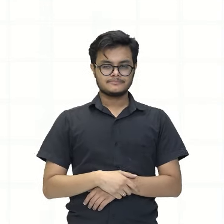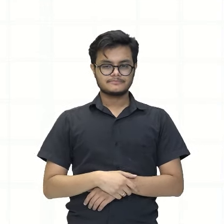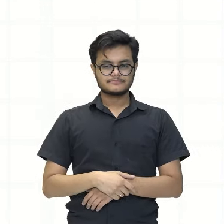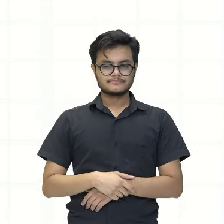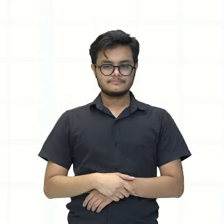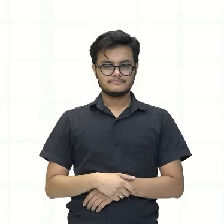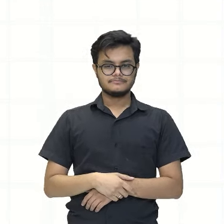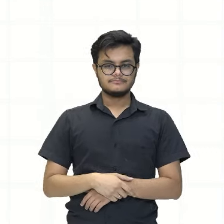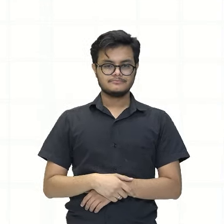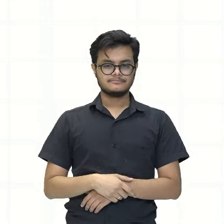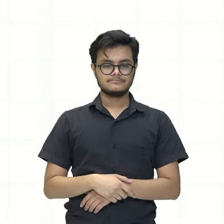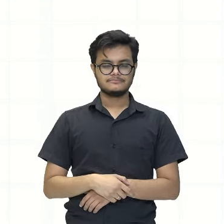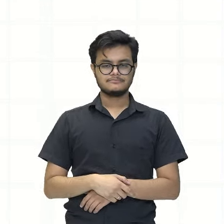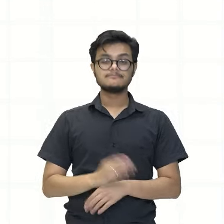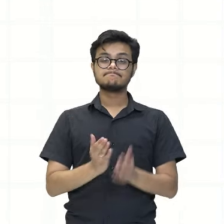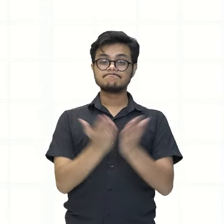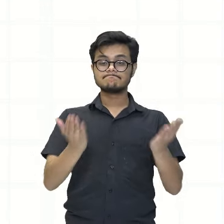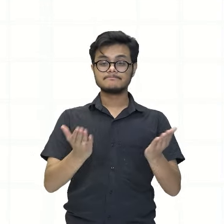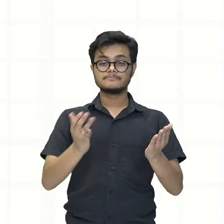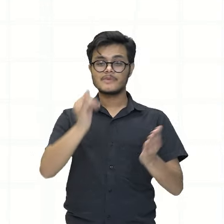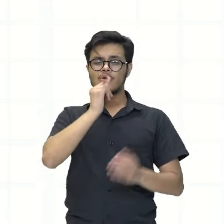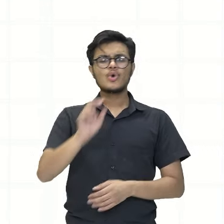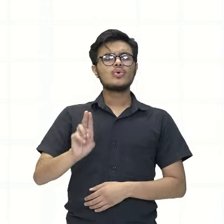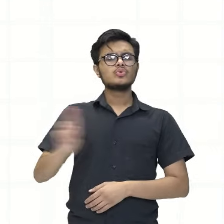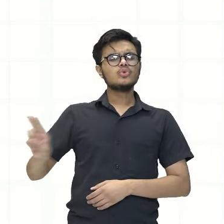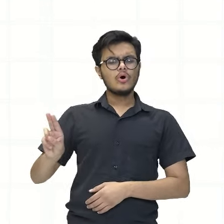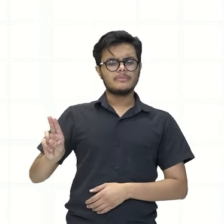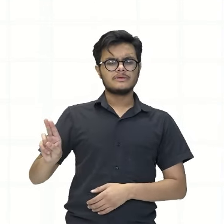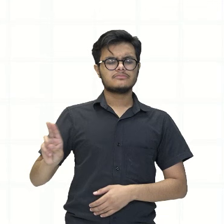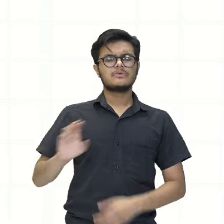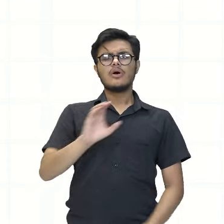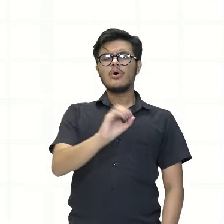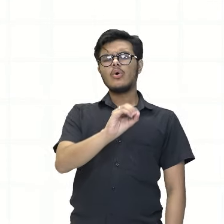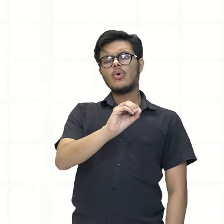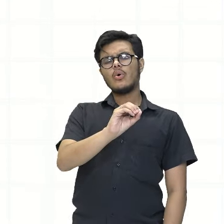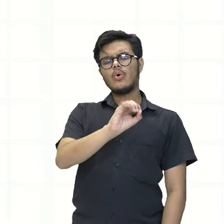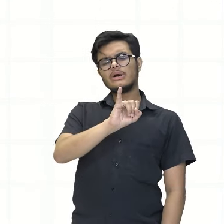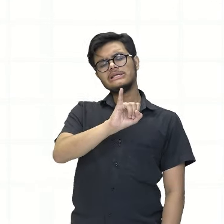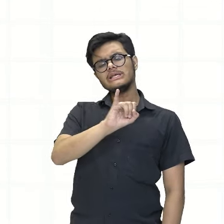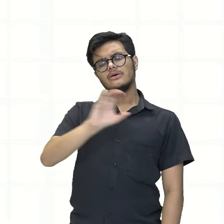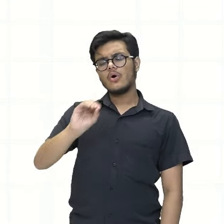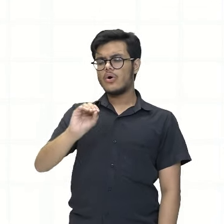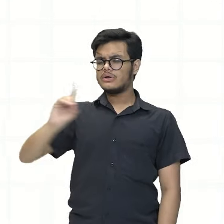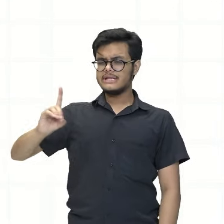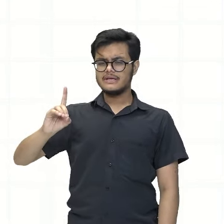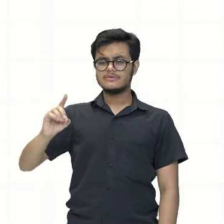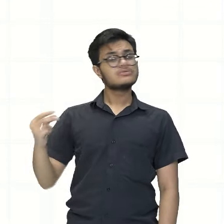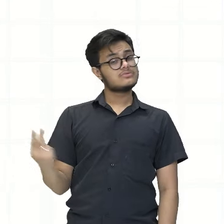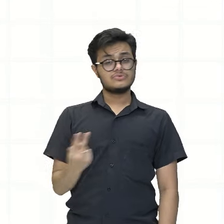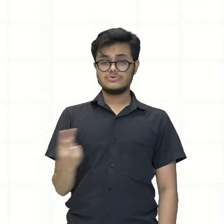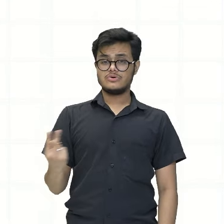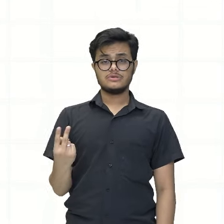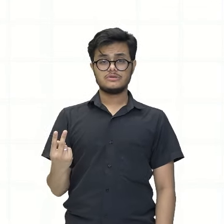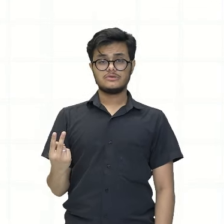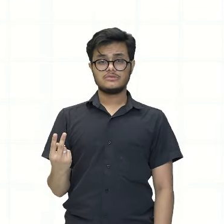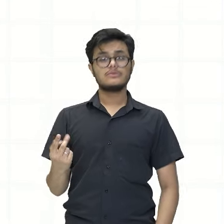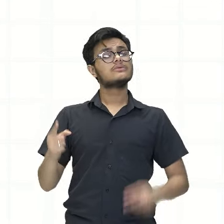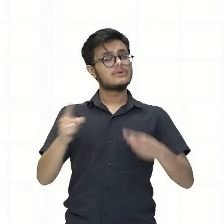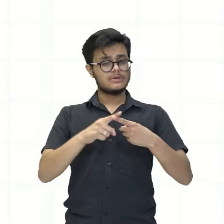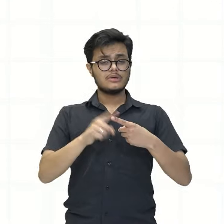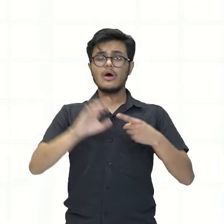né E qual é o nome desses complementos que acompanham esse verbo vai ser os dois tem um objeto